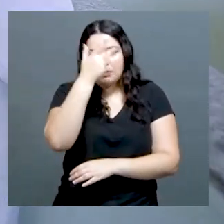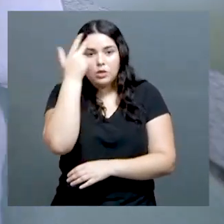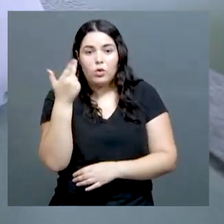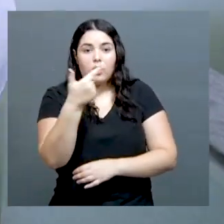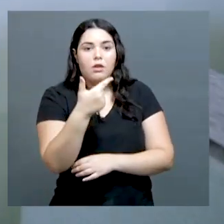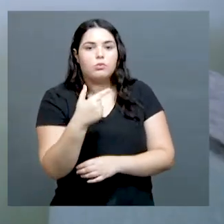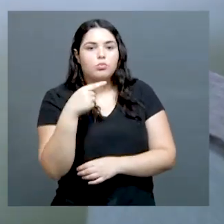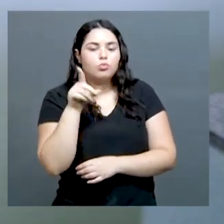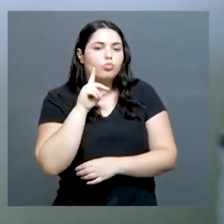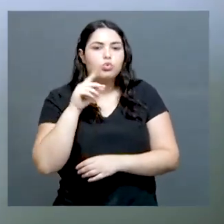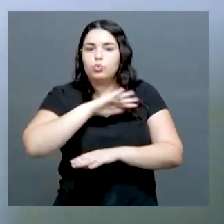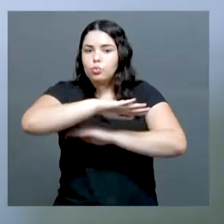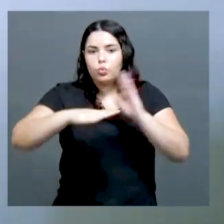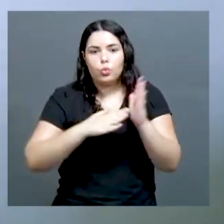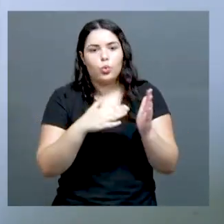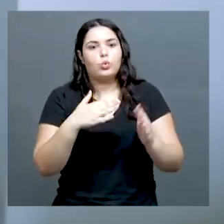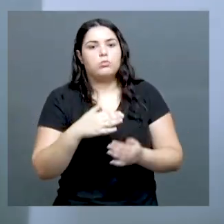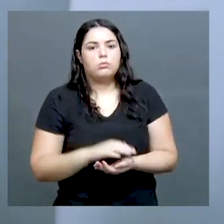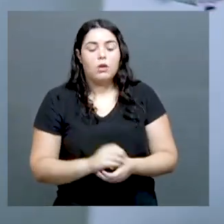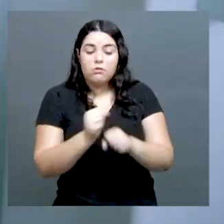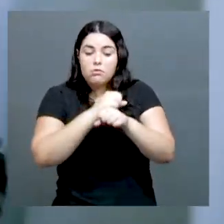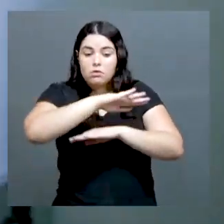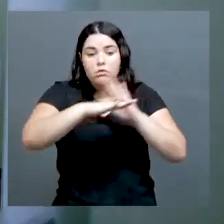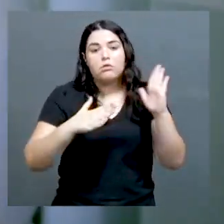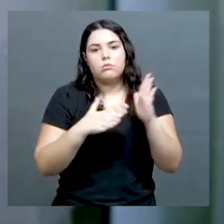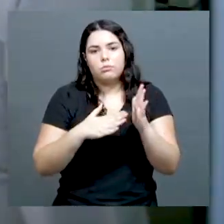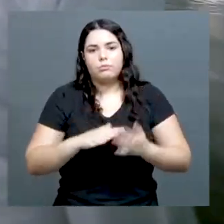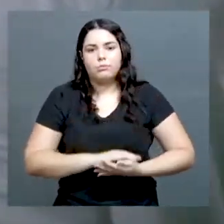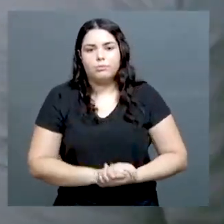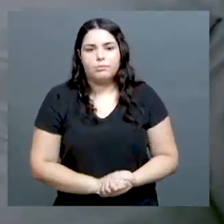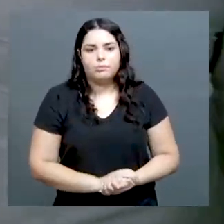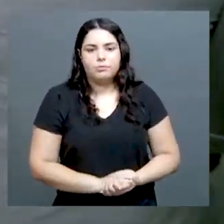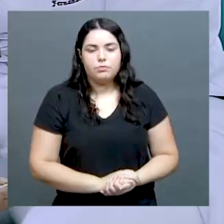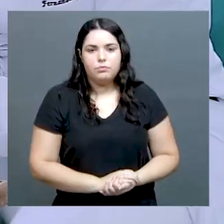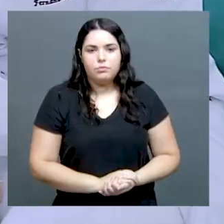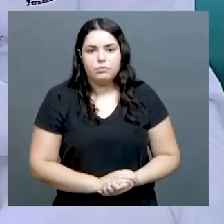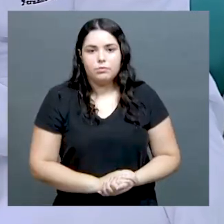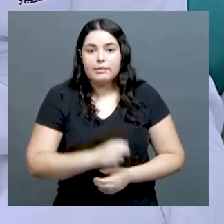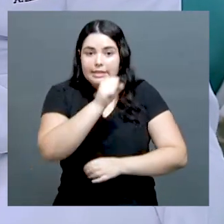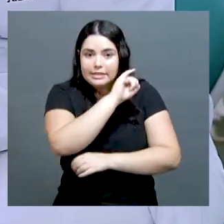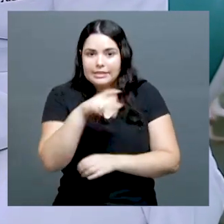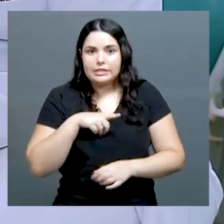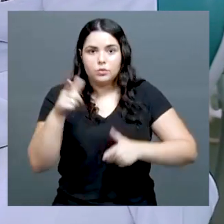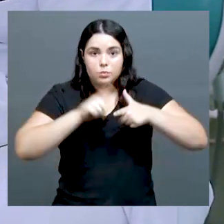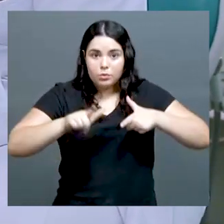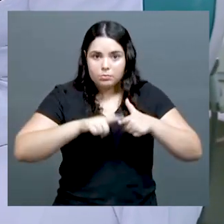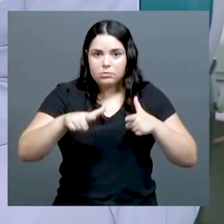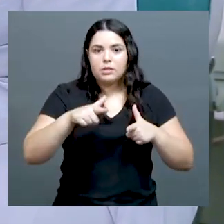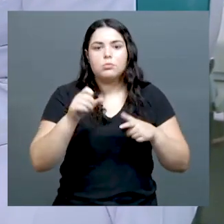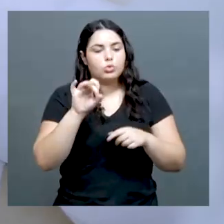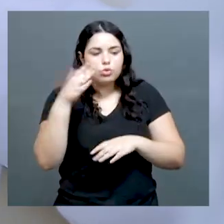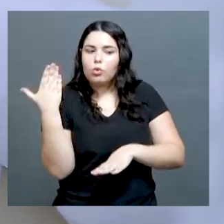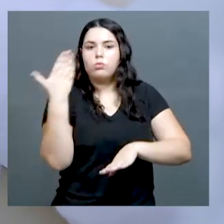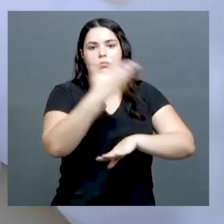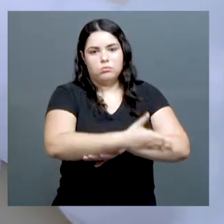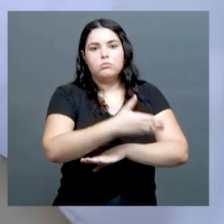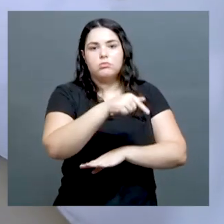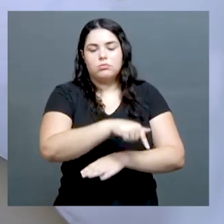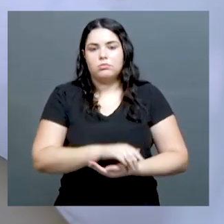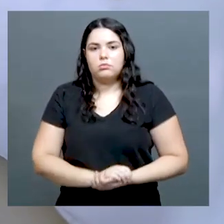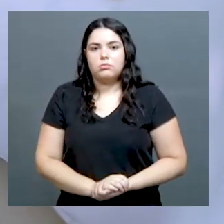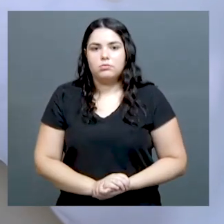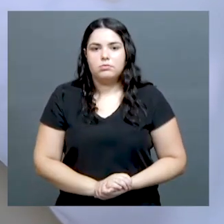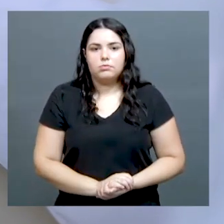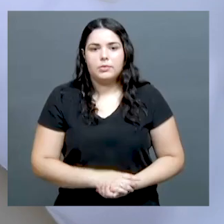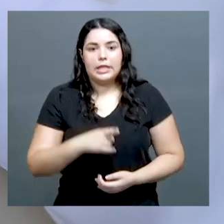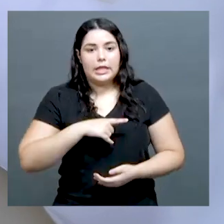funciona 24 horas por dia, 365 dias por ano. Em situações emergenciais, basta comparecer ao